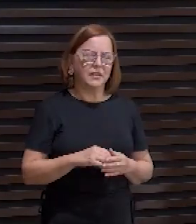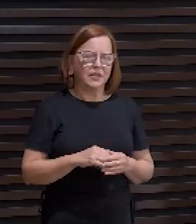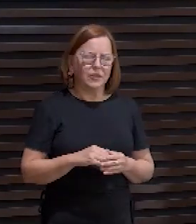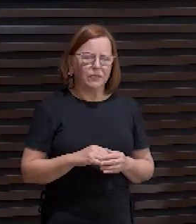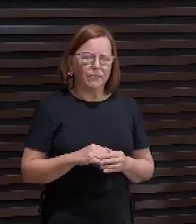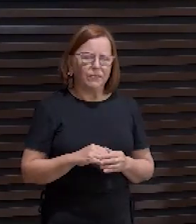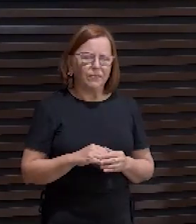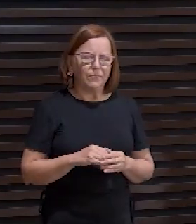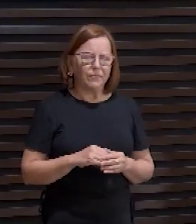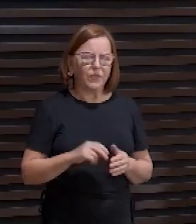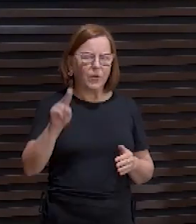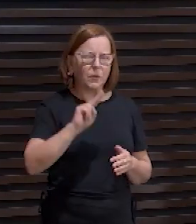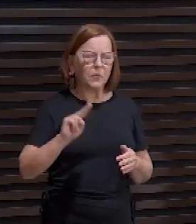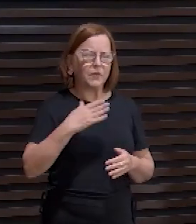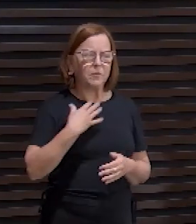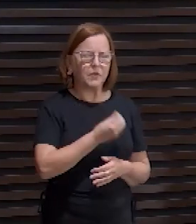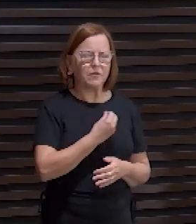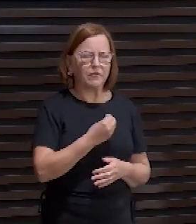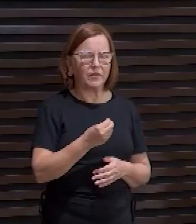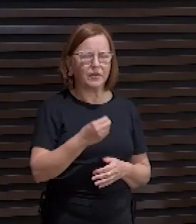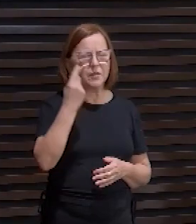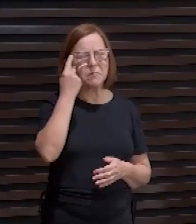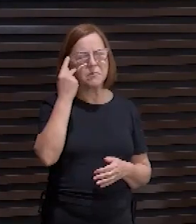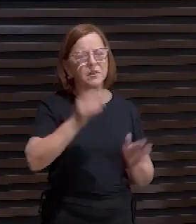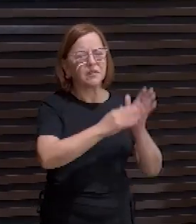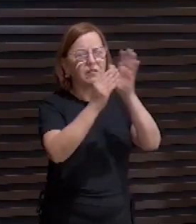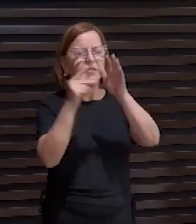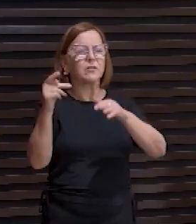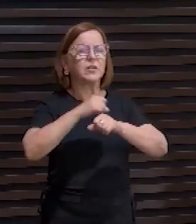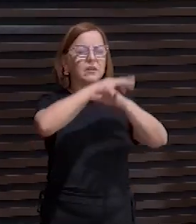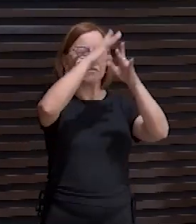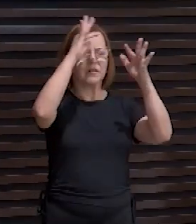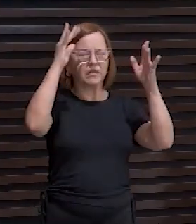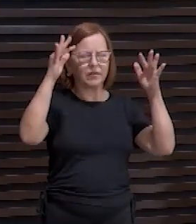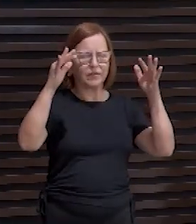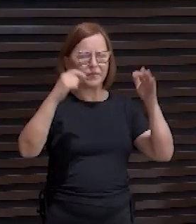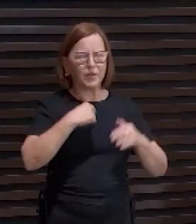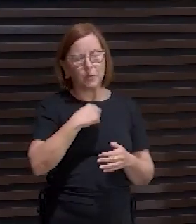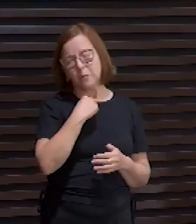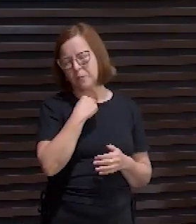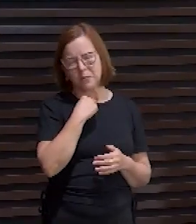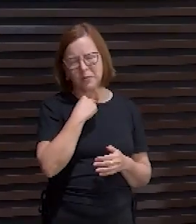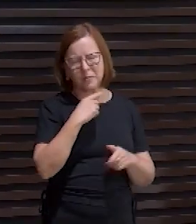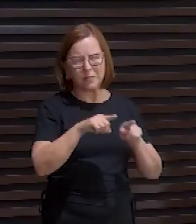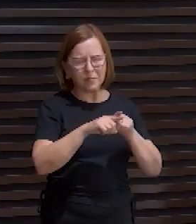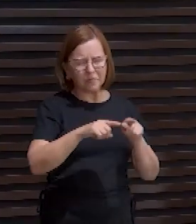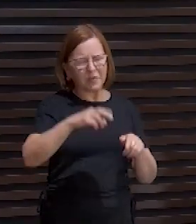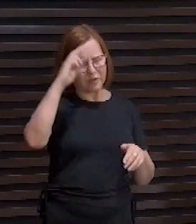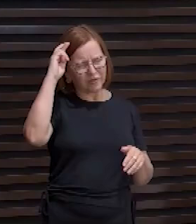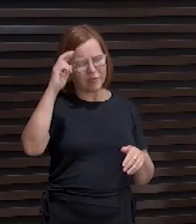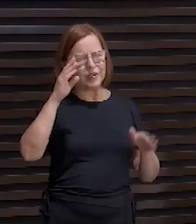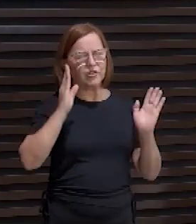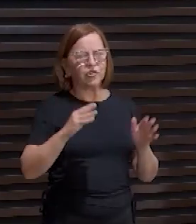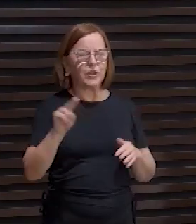Pai. Usa minha vida para o louvor da Tua glória, Pai. Não tenho condições por mim, mas assim como o Senhor usou um jumento para